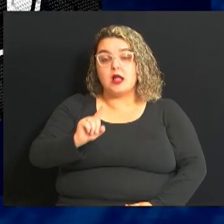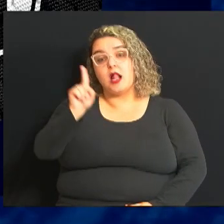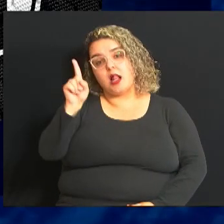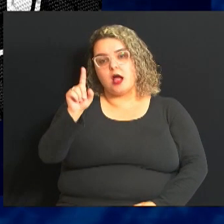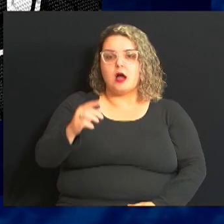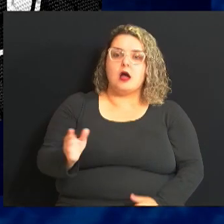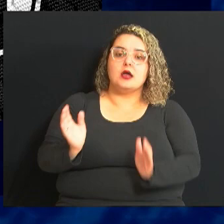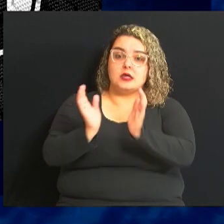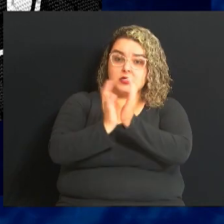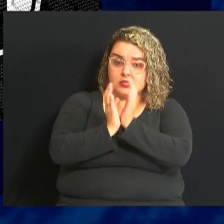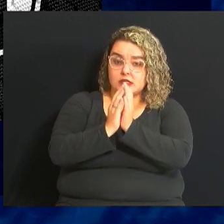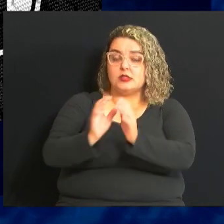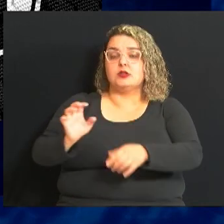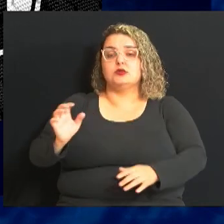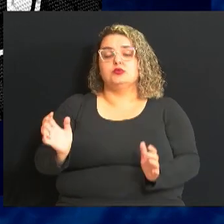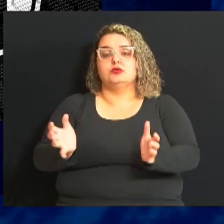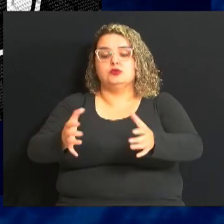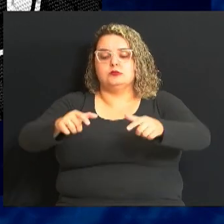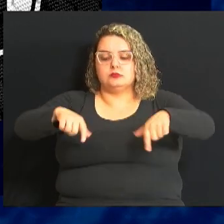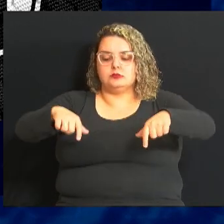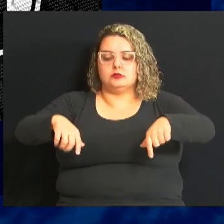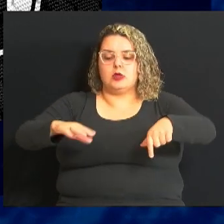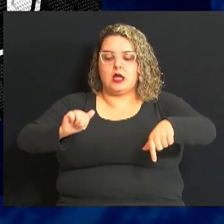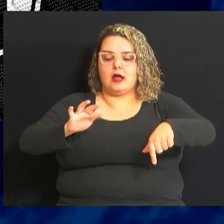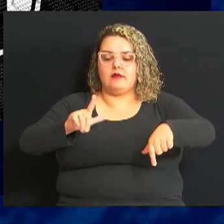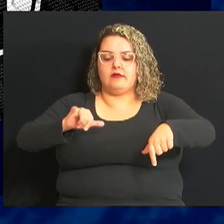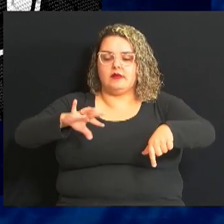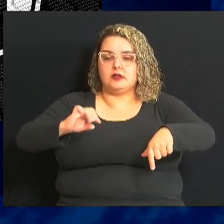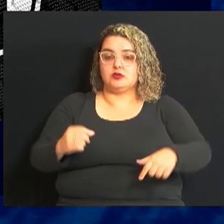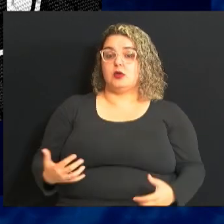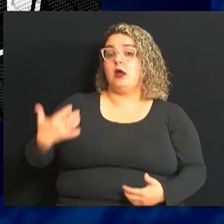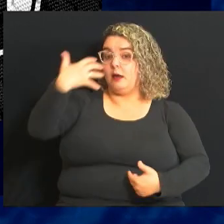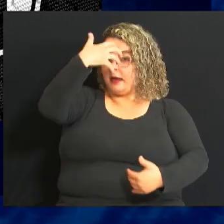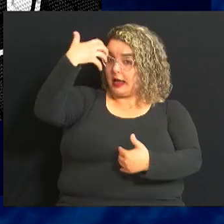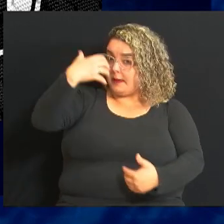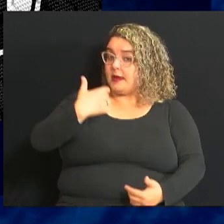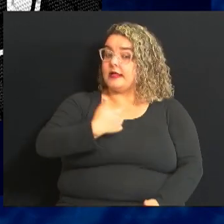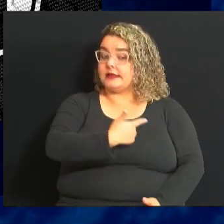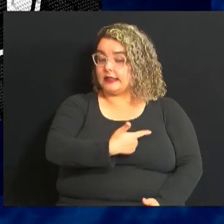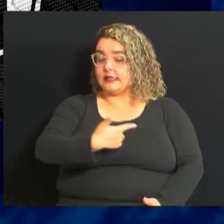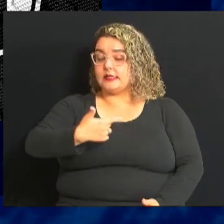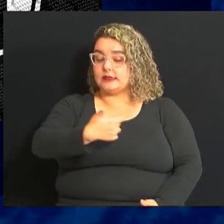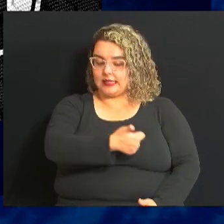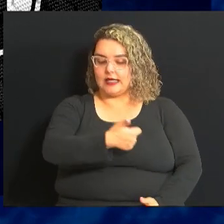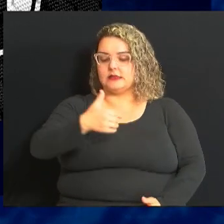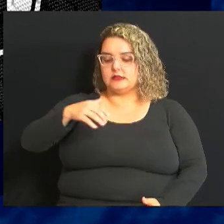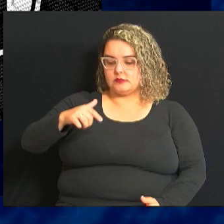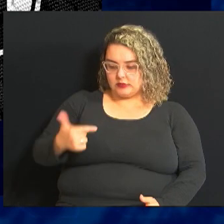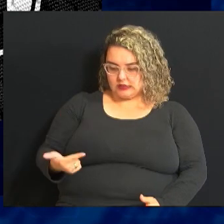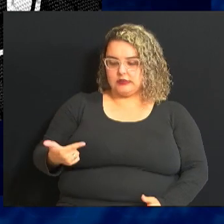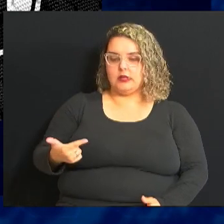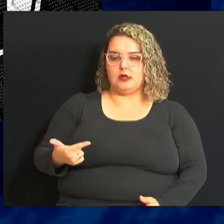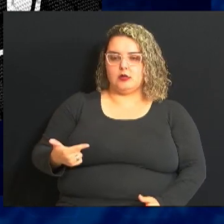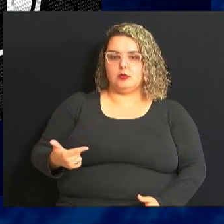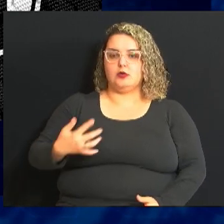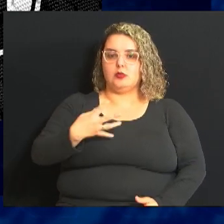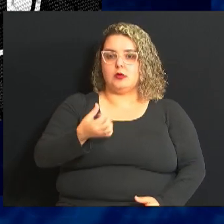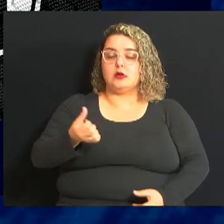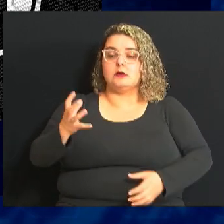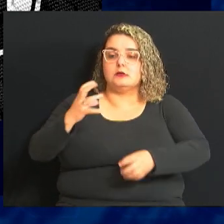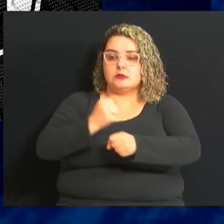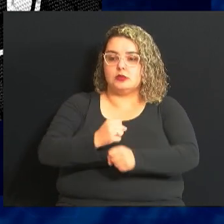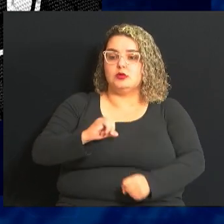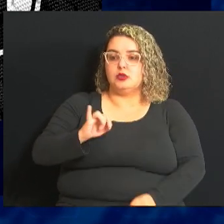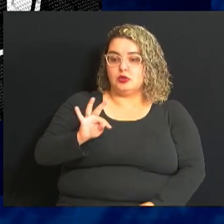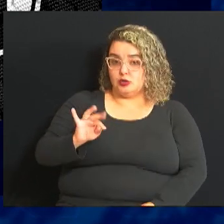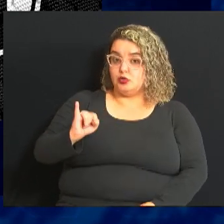no Estádio dos Aflitos. A Macaca, que é a 12ª colocada com 46 pontos, e o Timbu, os donos